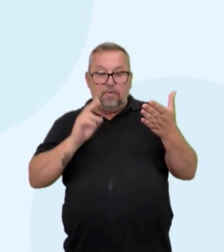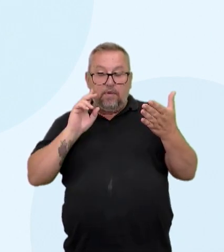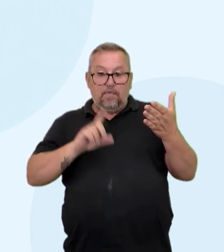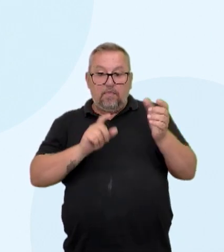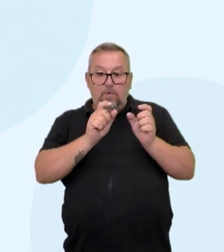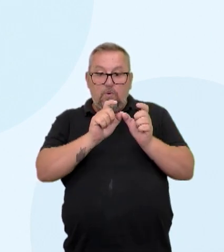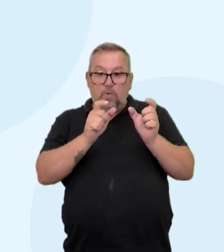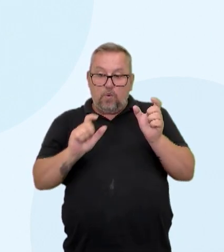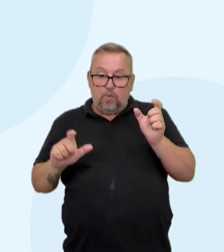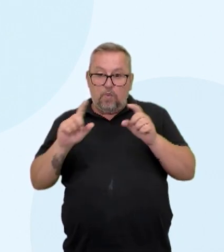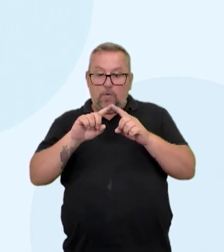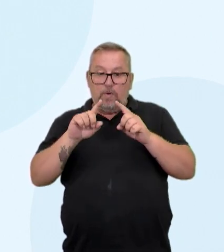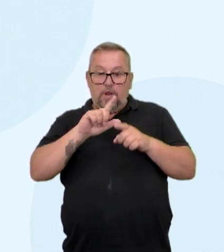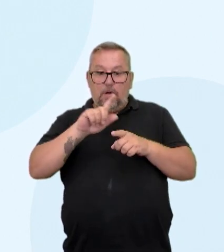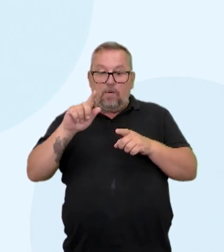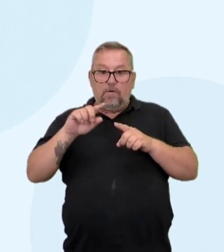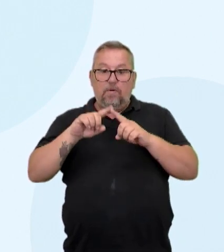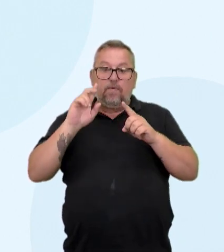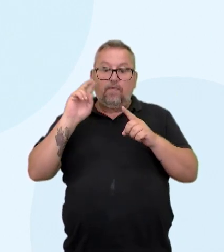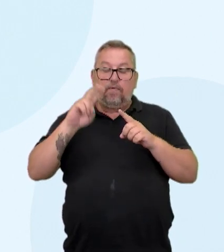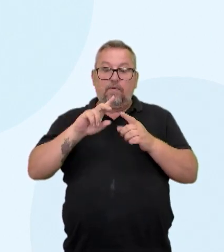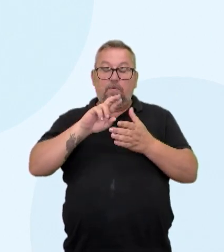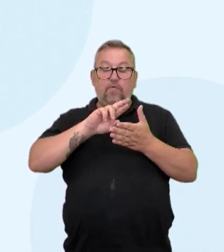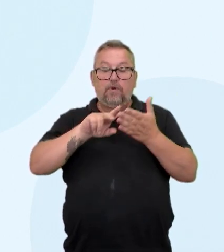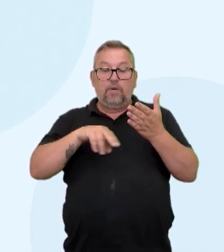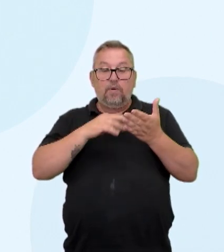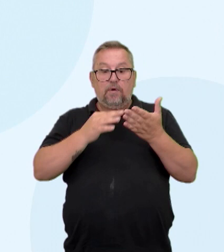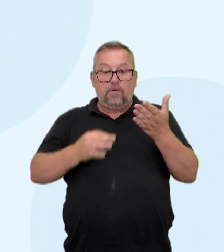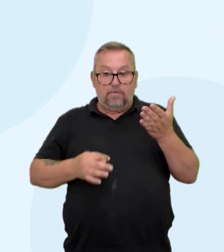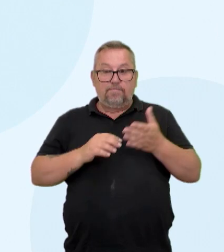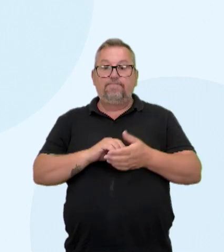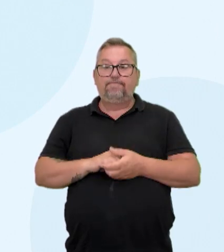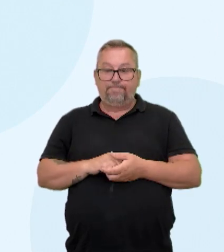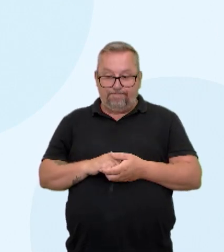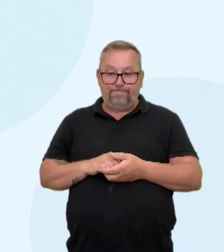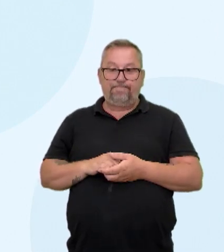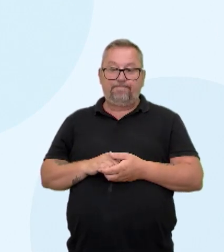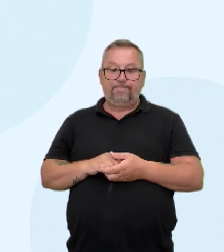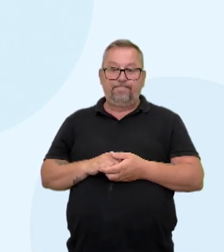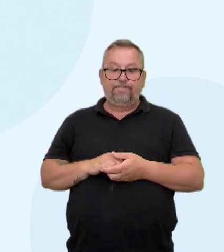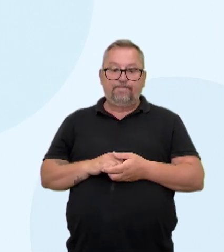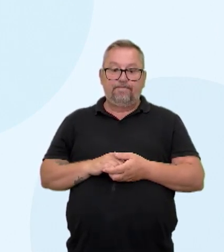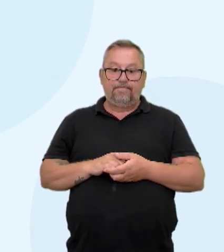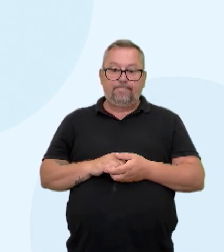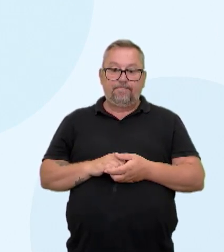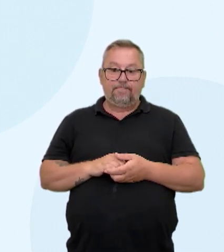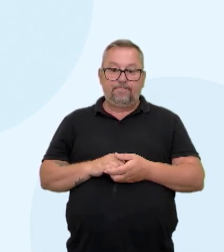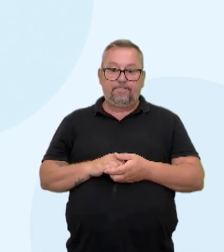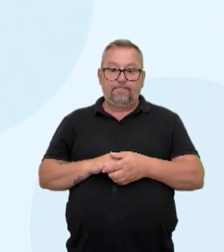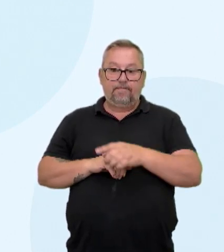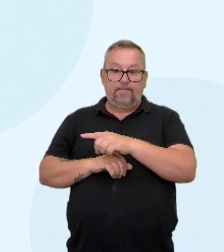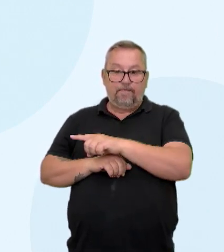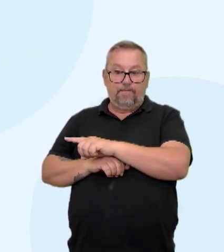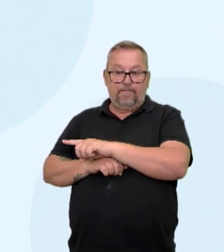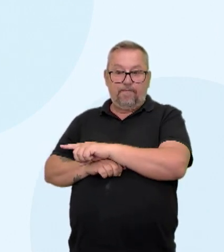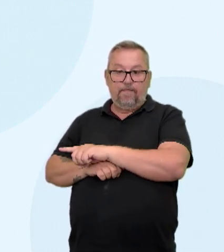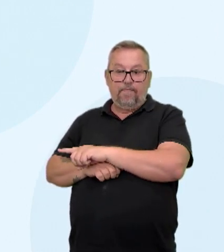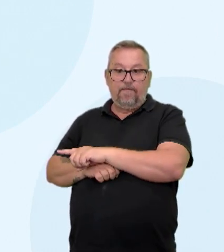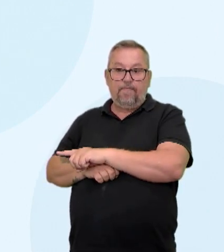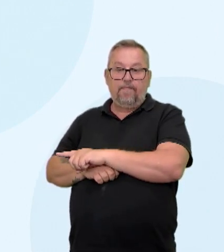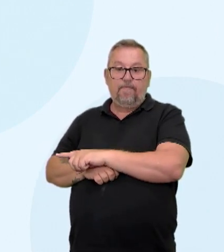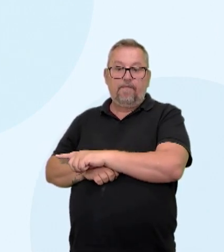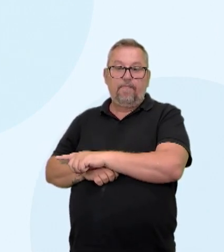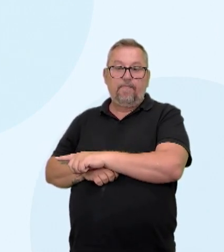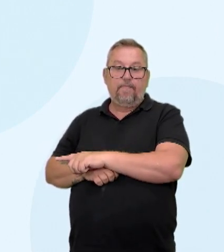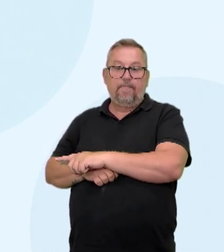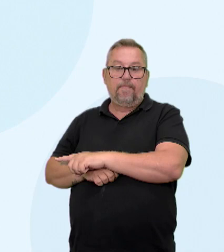forma gramatical e de adequação de linguagem, considerando o gênero que você escolheu, né, para gravar no podcast. Importante que os áudios sejam